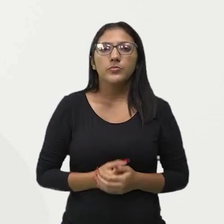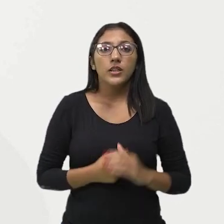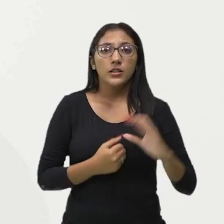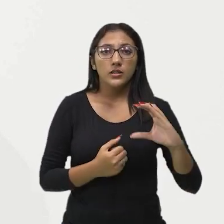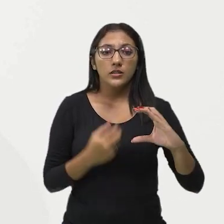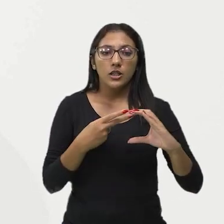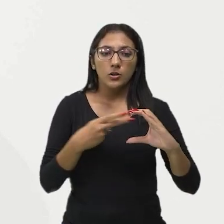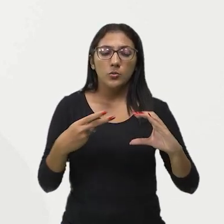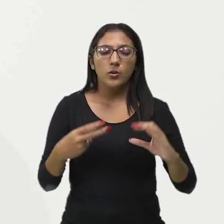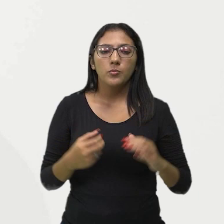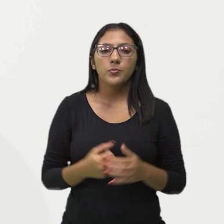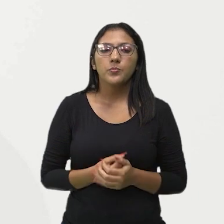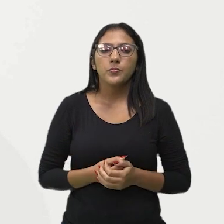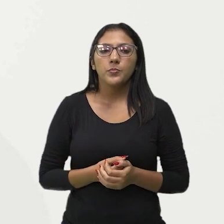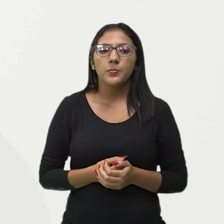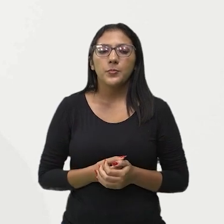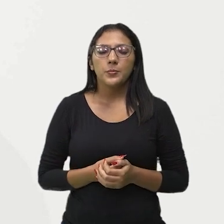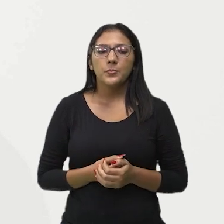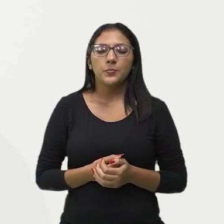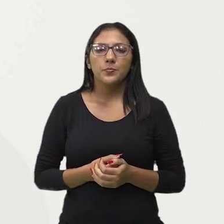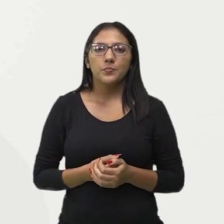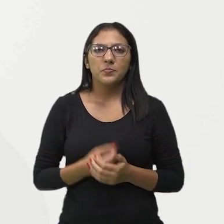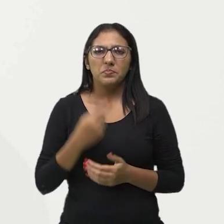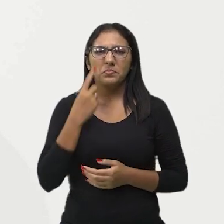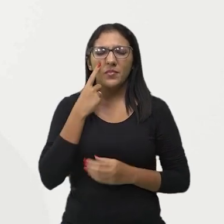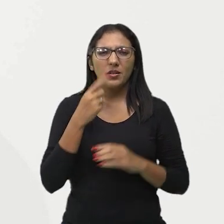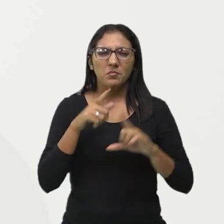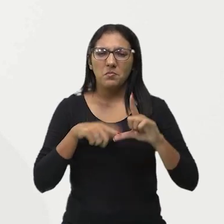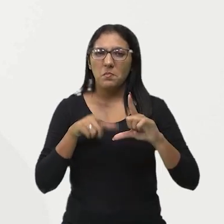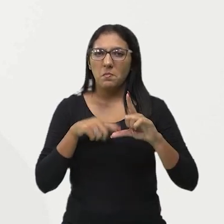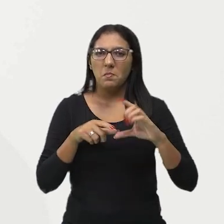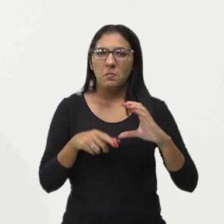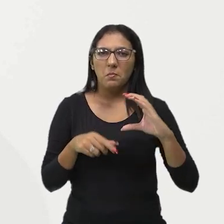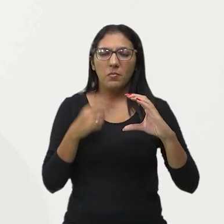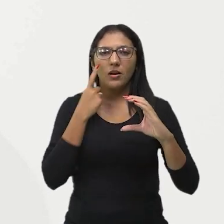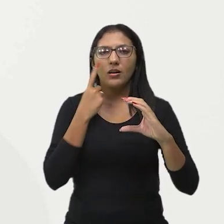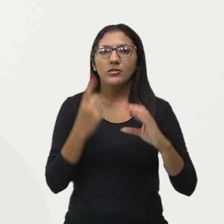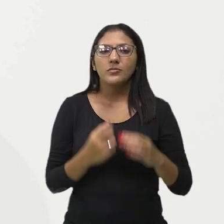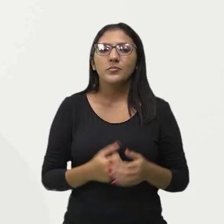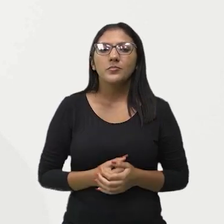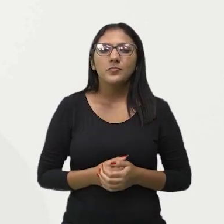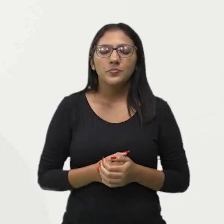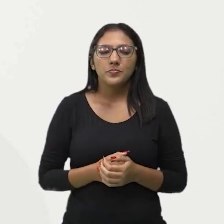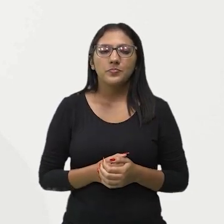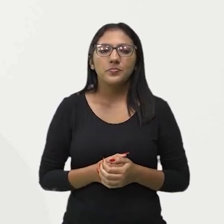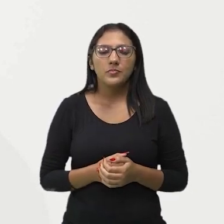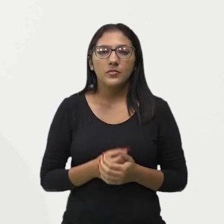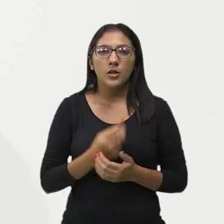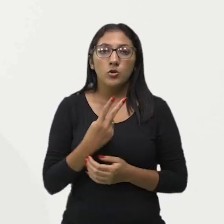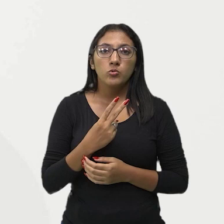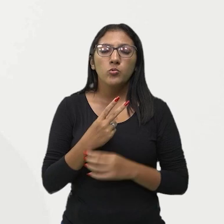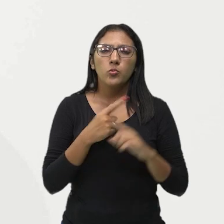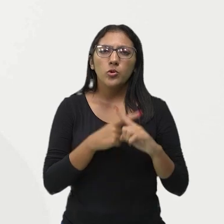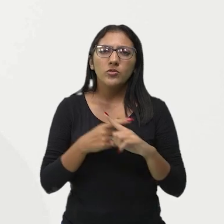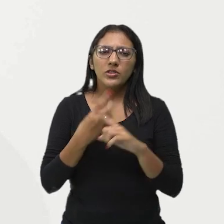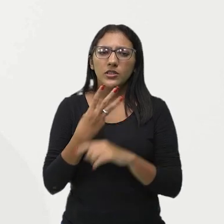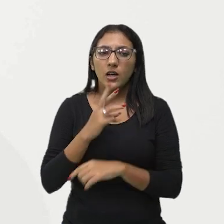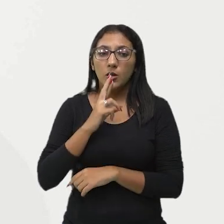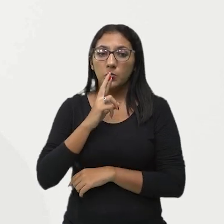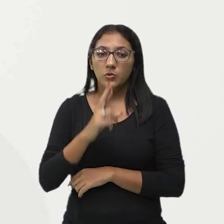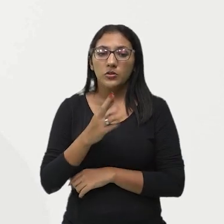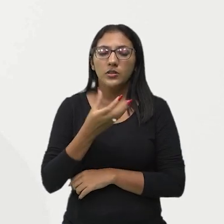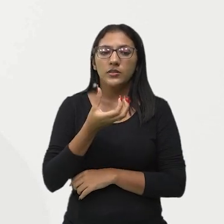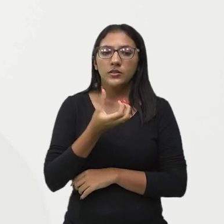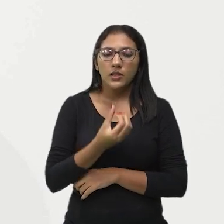né? Comprimento igual, 2 vezes 3, ó, é 6, e 6 vezes 20, aqui nós vamos ter